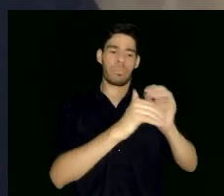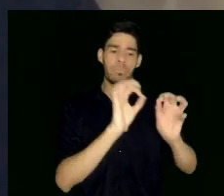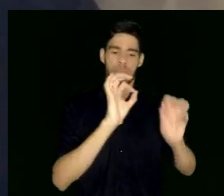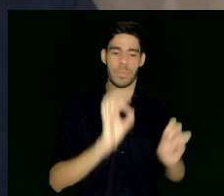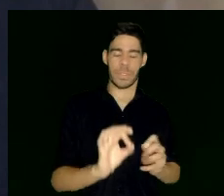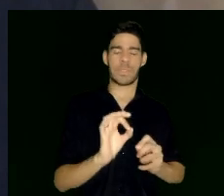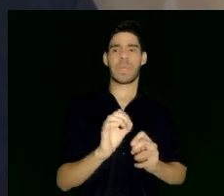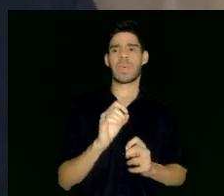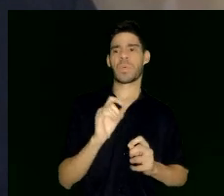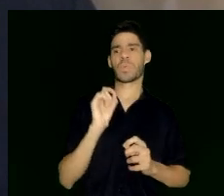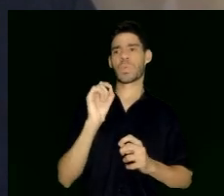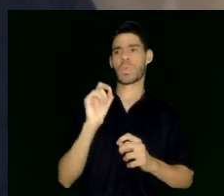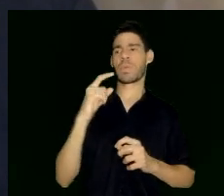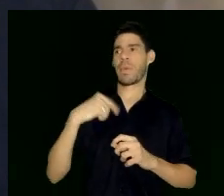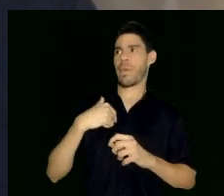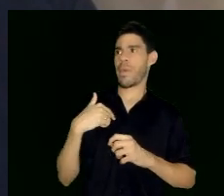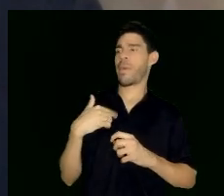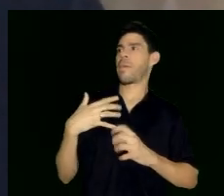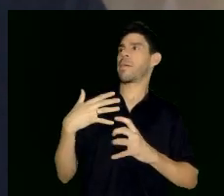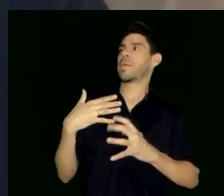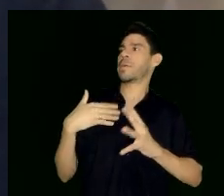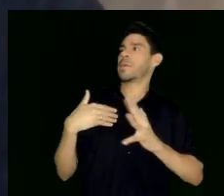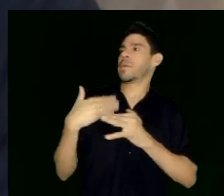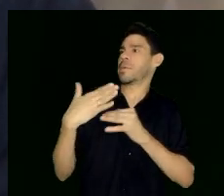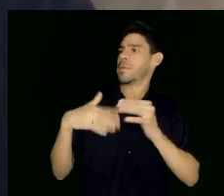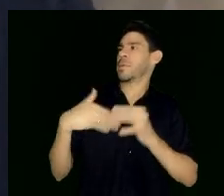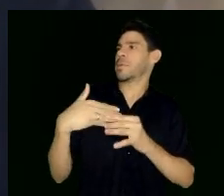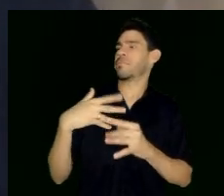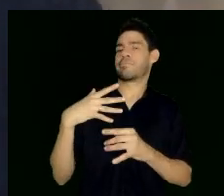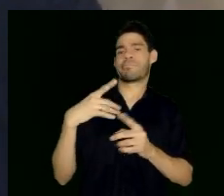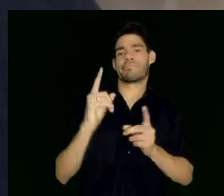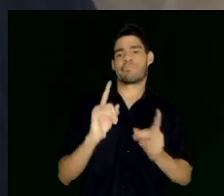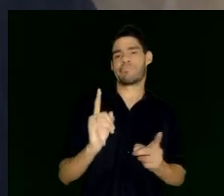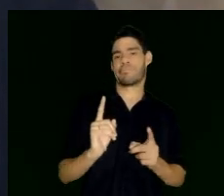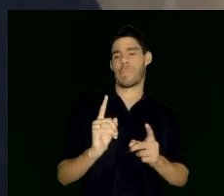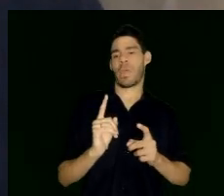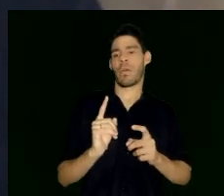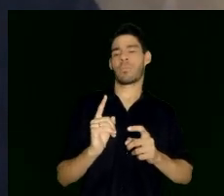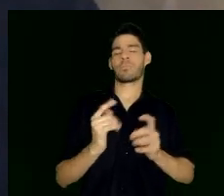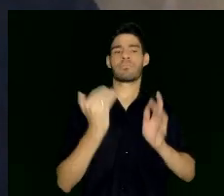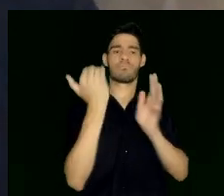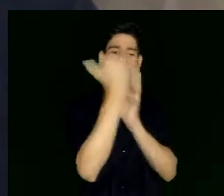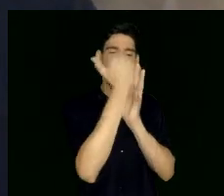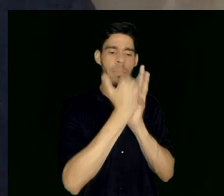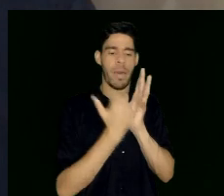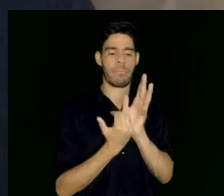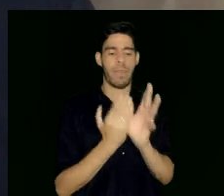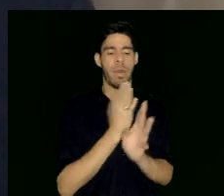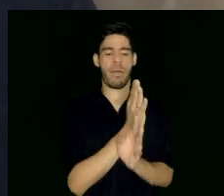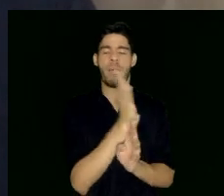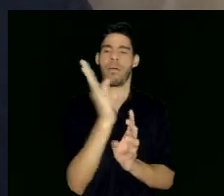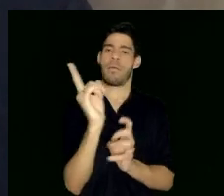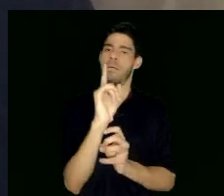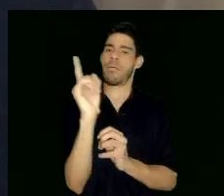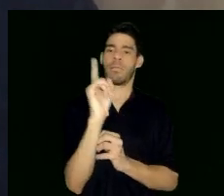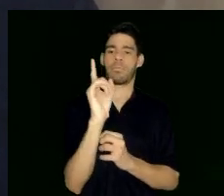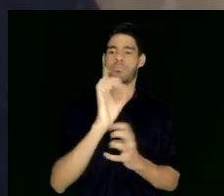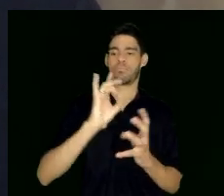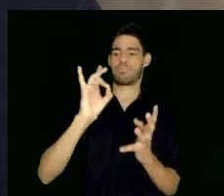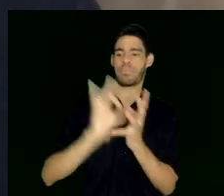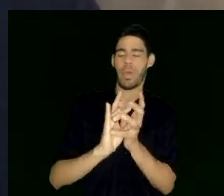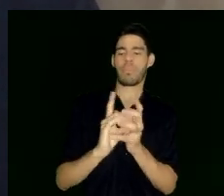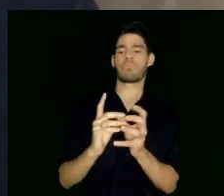devido processo legal não é aquele processo onde eu vou arrastando o processo mediante procedimentos que desvirtuem a